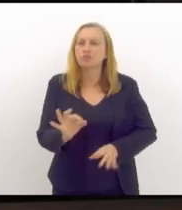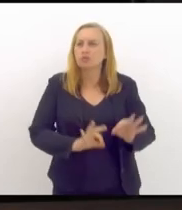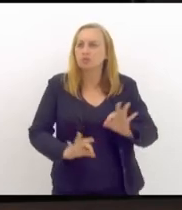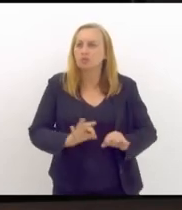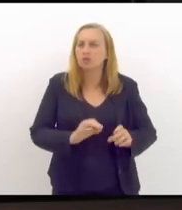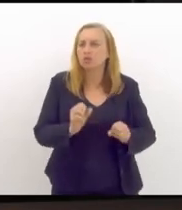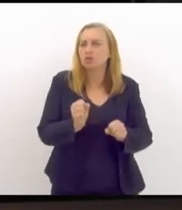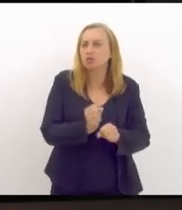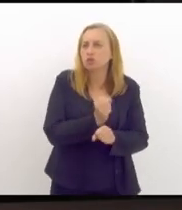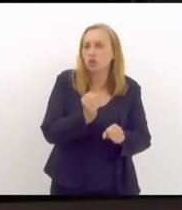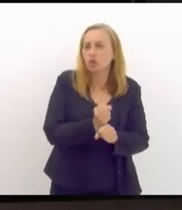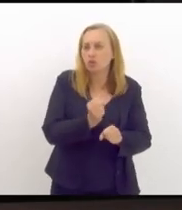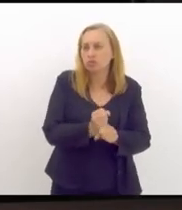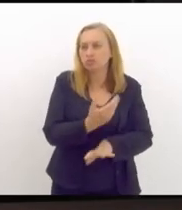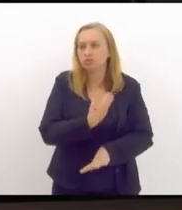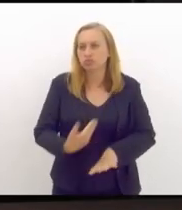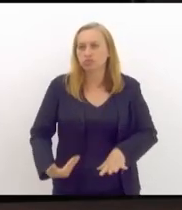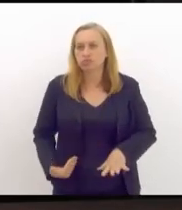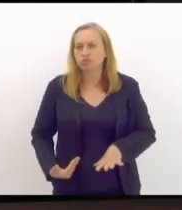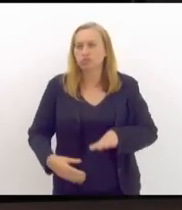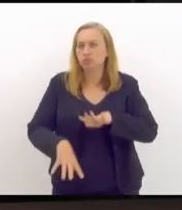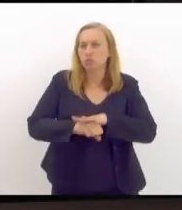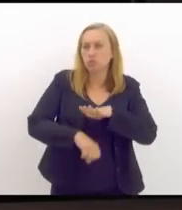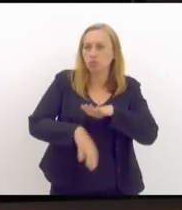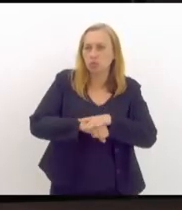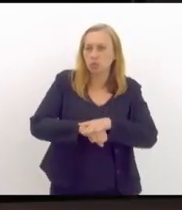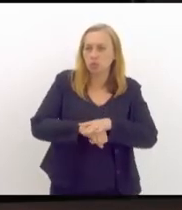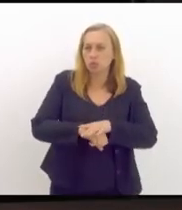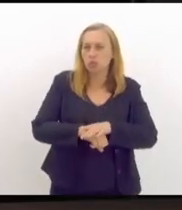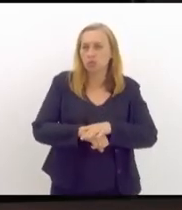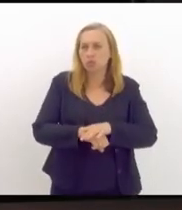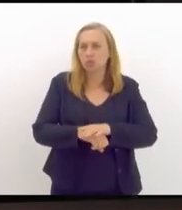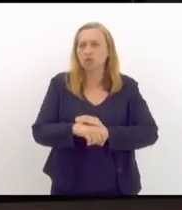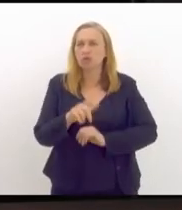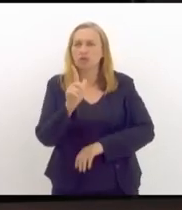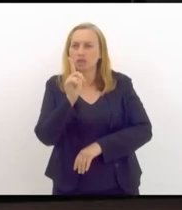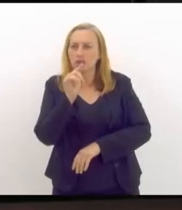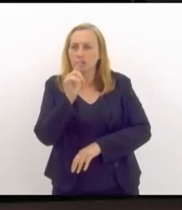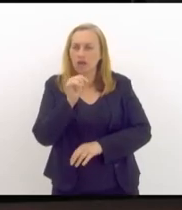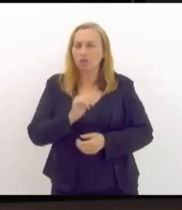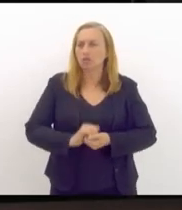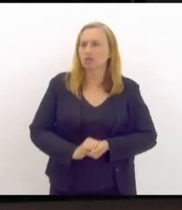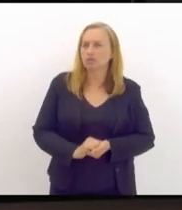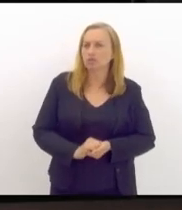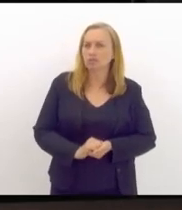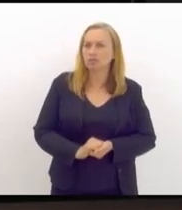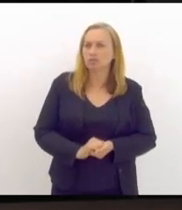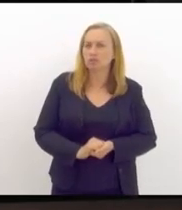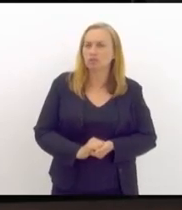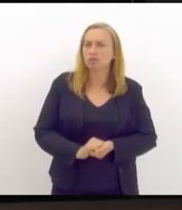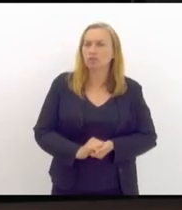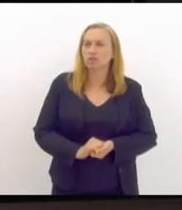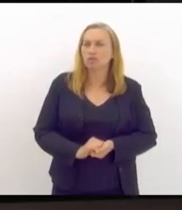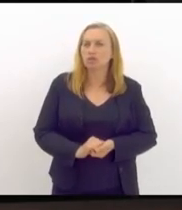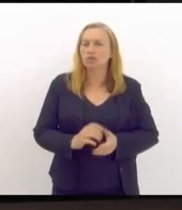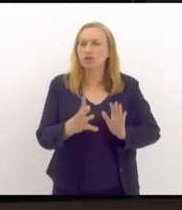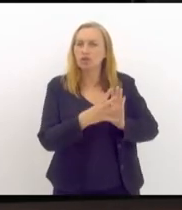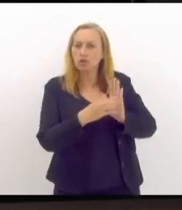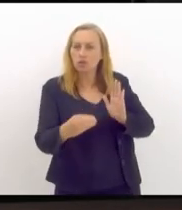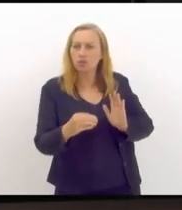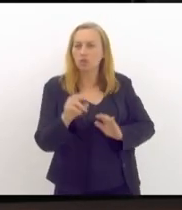de obras públicas que reorganiza drenagem a captação das águas pluviais nos moldes de como a UFF